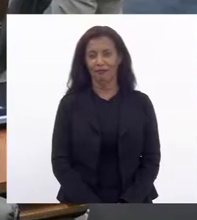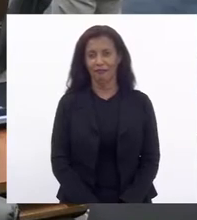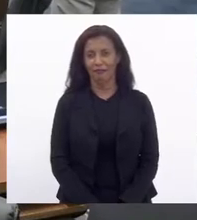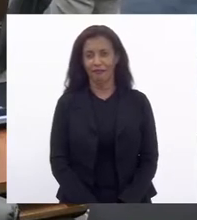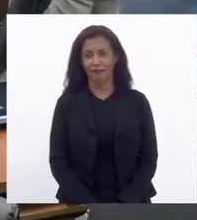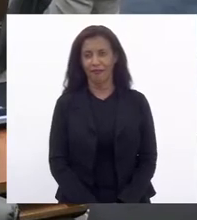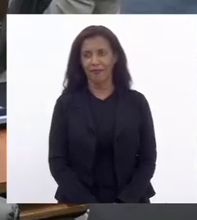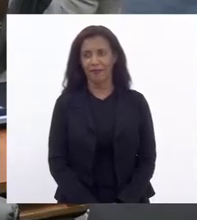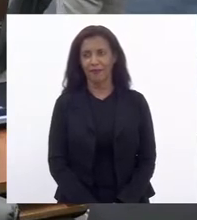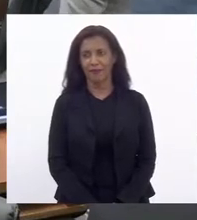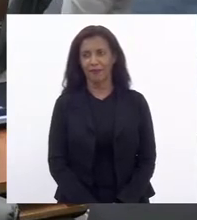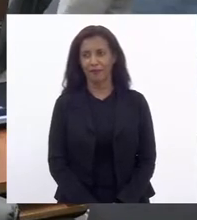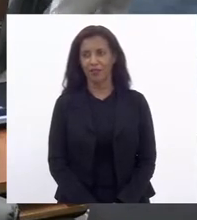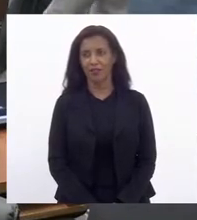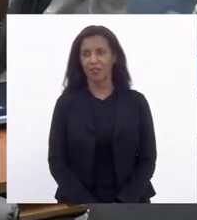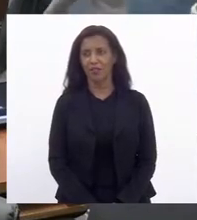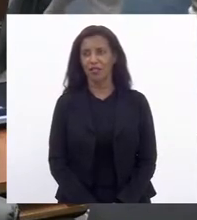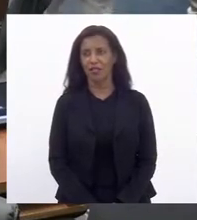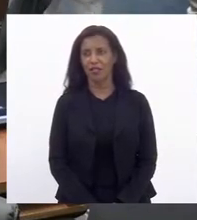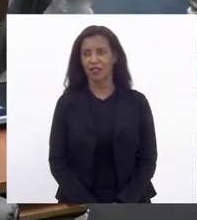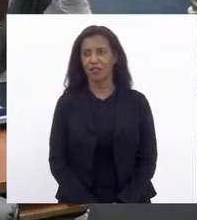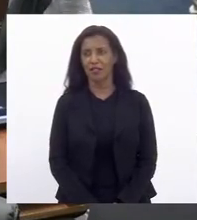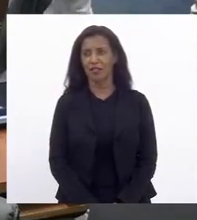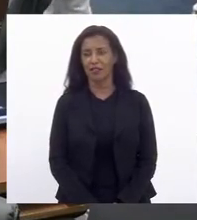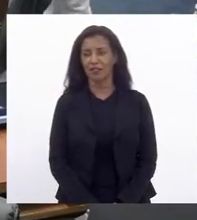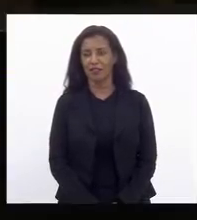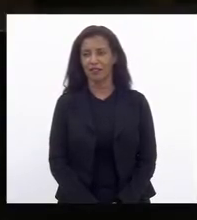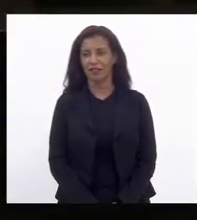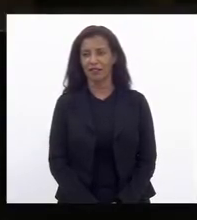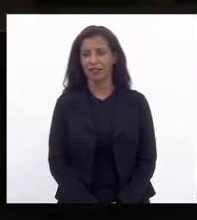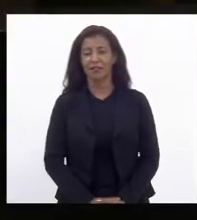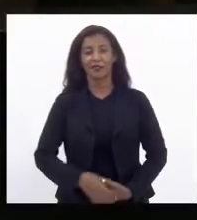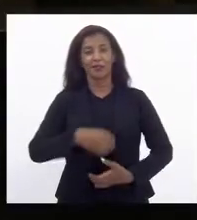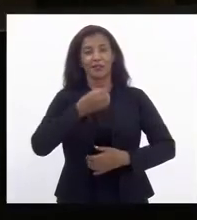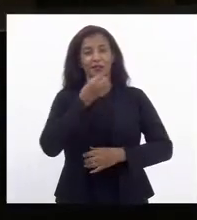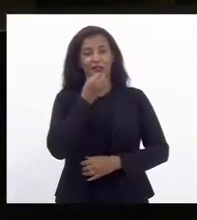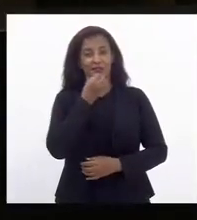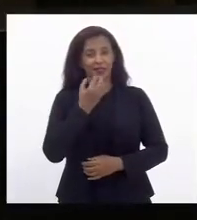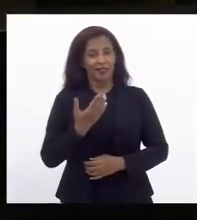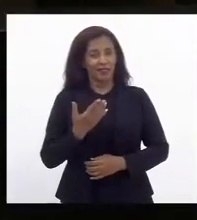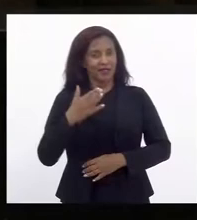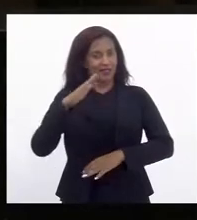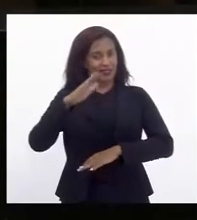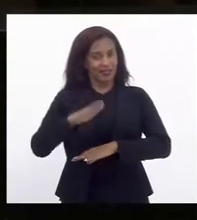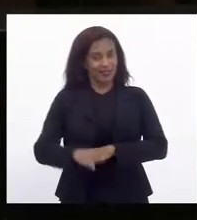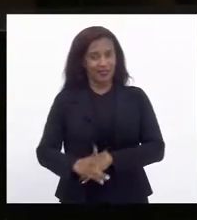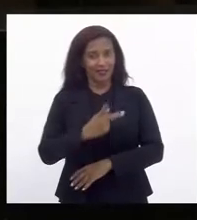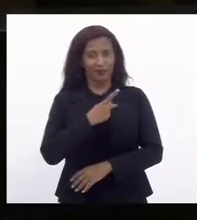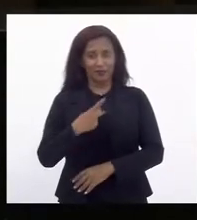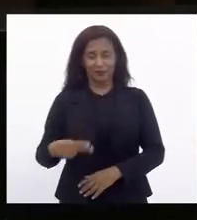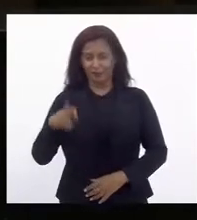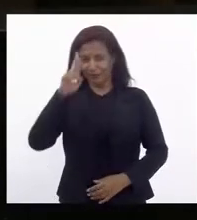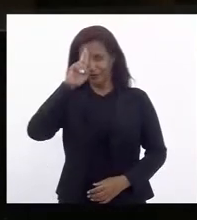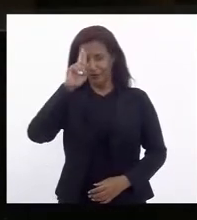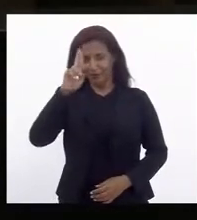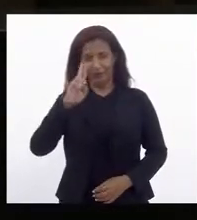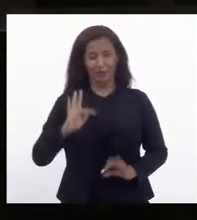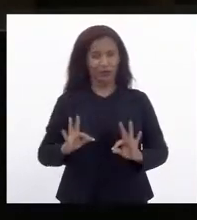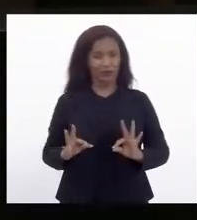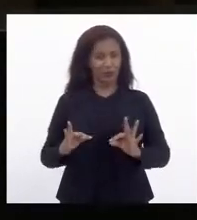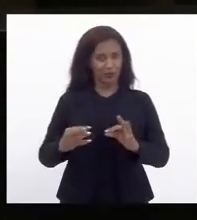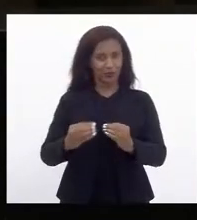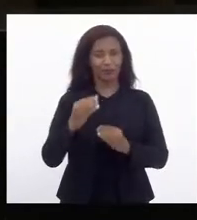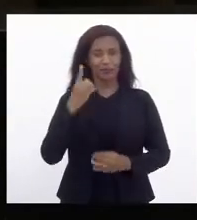Posso, presidente? Bom, boa tarde, senhor presidente, senhoras deputadas, senhores